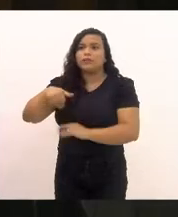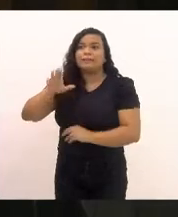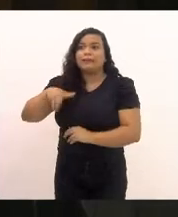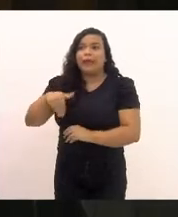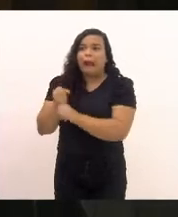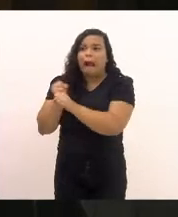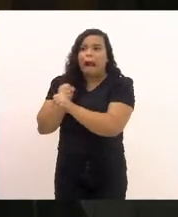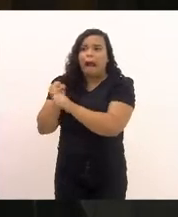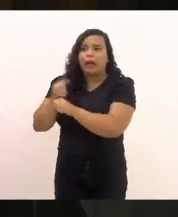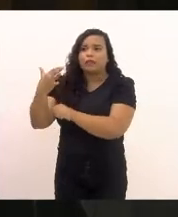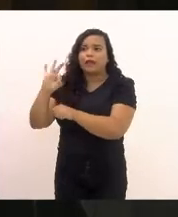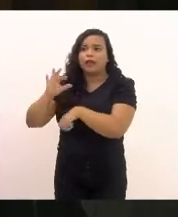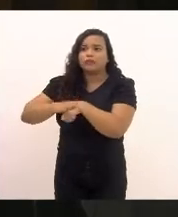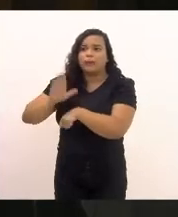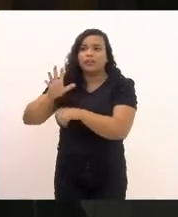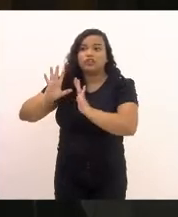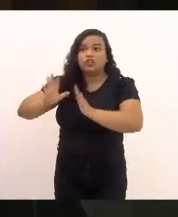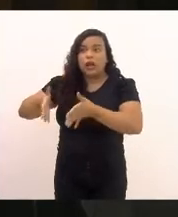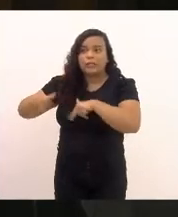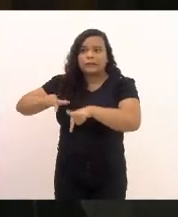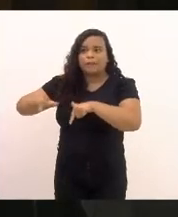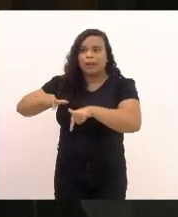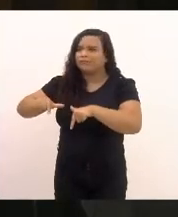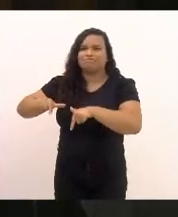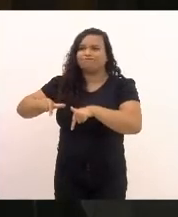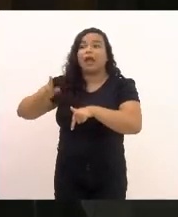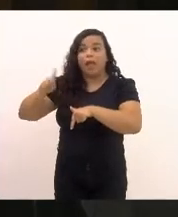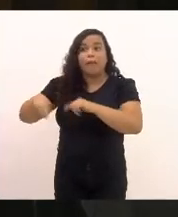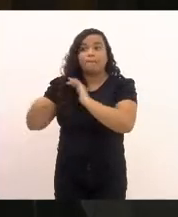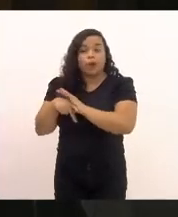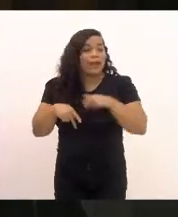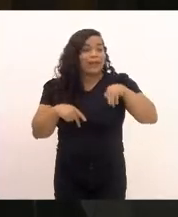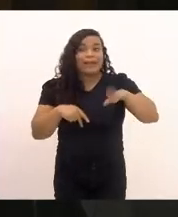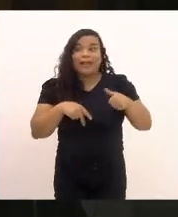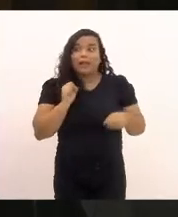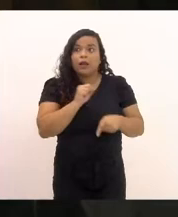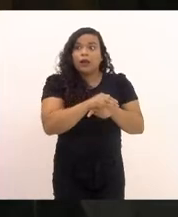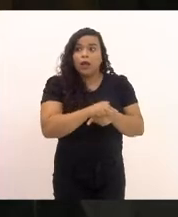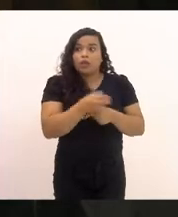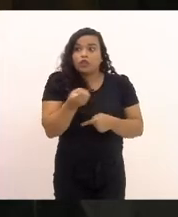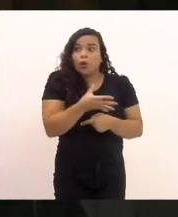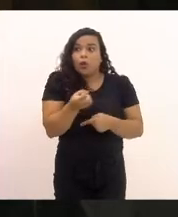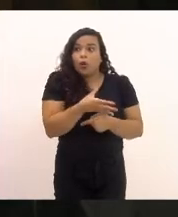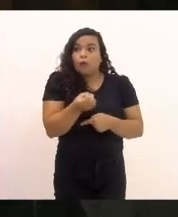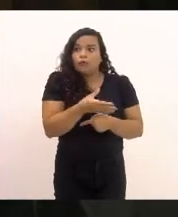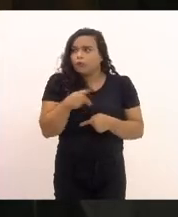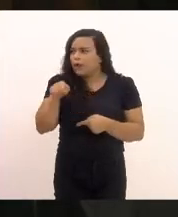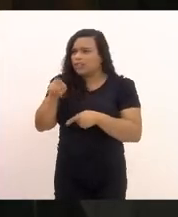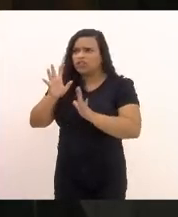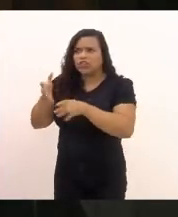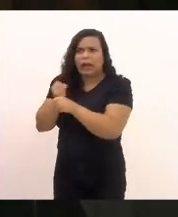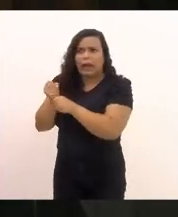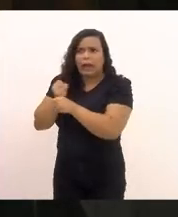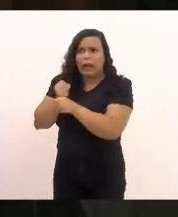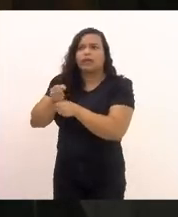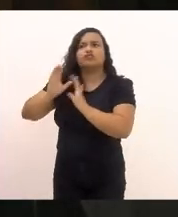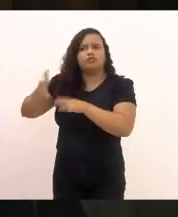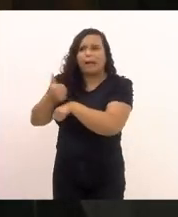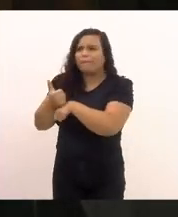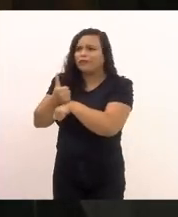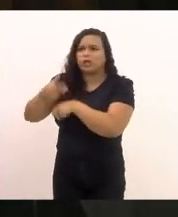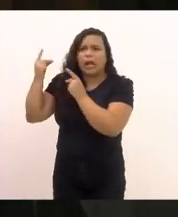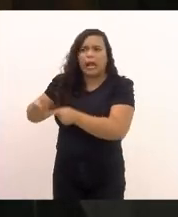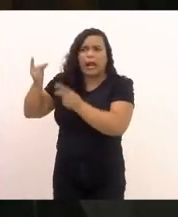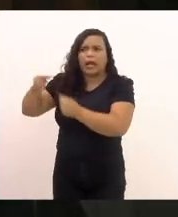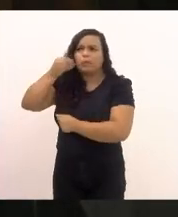é referente para quem está começando a carreira, porque o que já tem 10 anos, ele já é um profissional consolidado, que